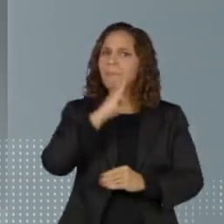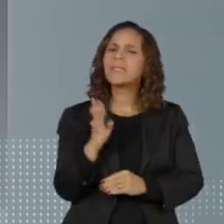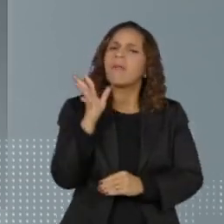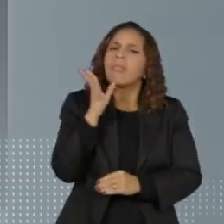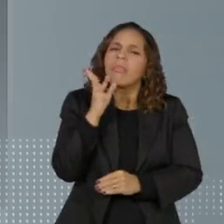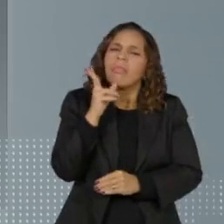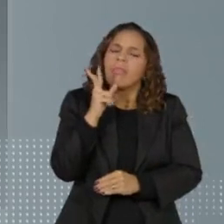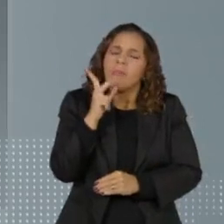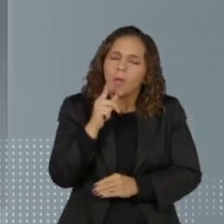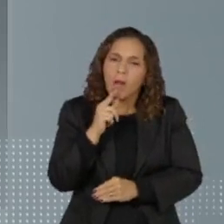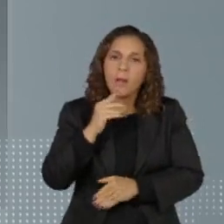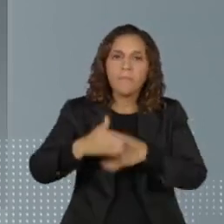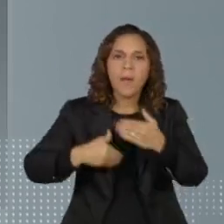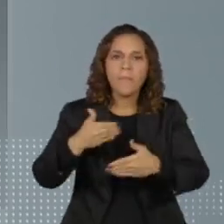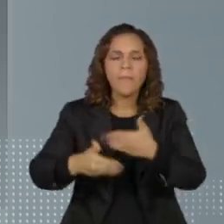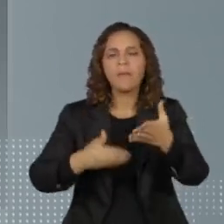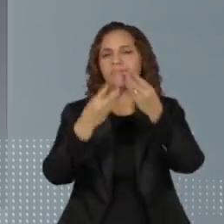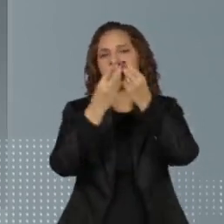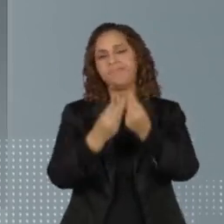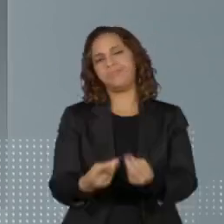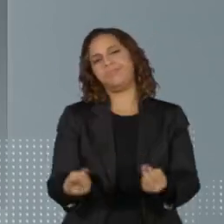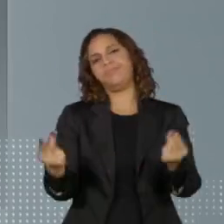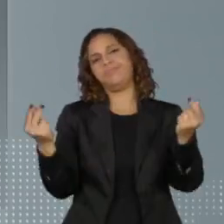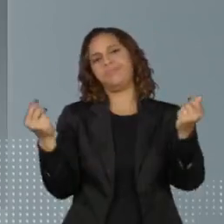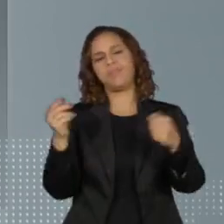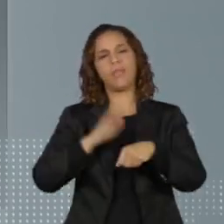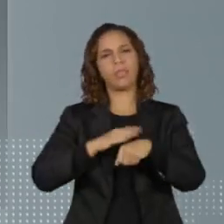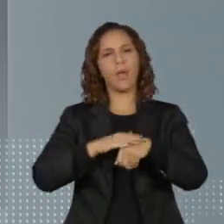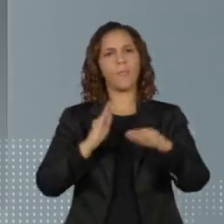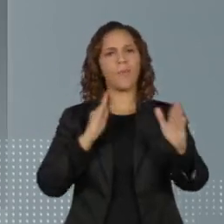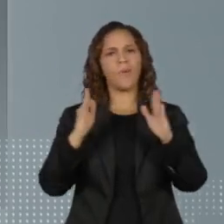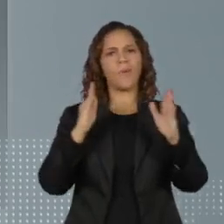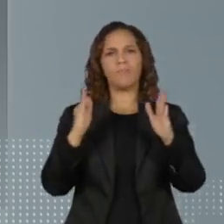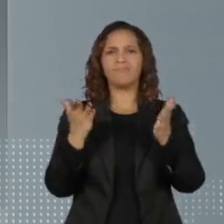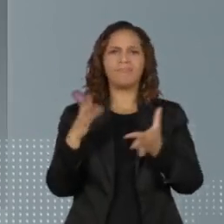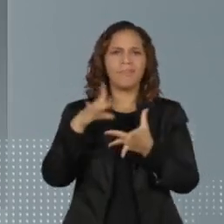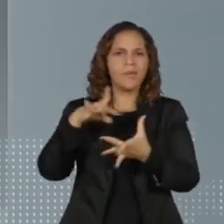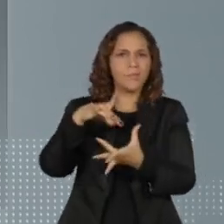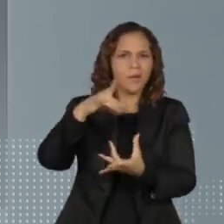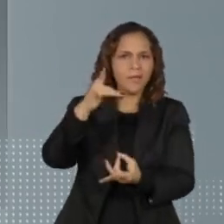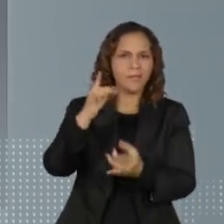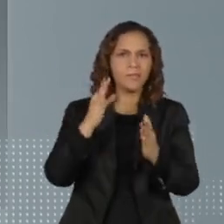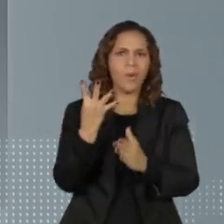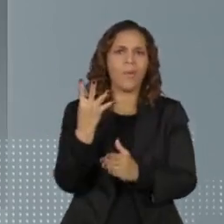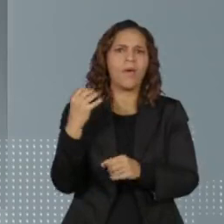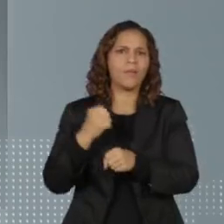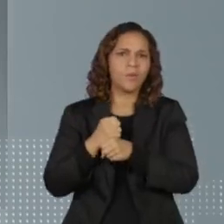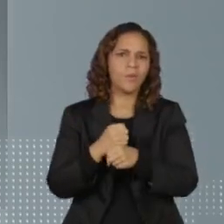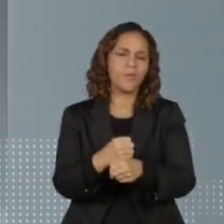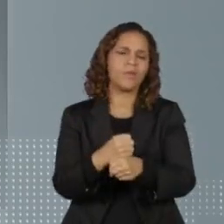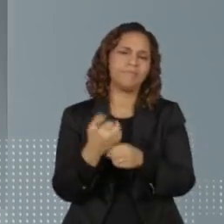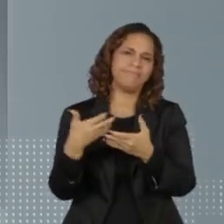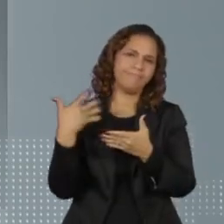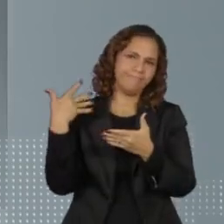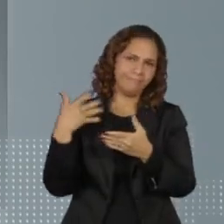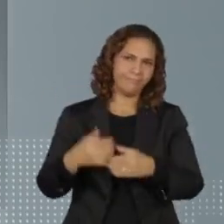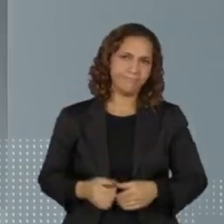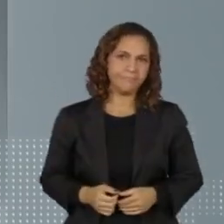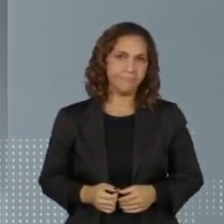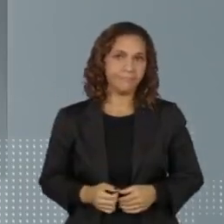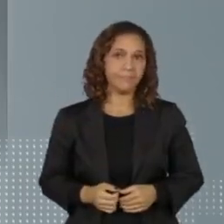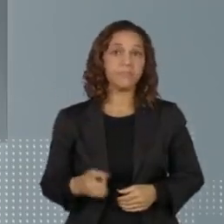para construir e da degradação sem precedentes do regime democrático que o país sofreu ao longo dos últimos 4 anos